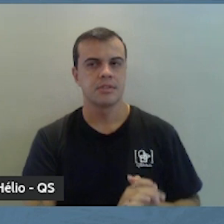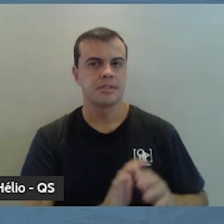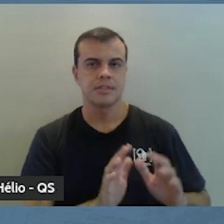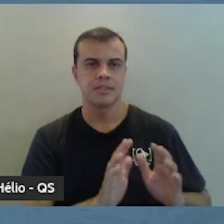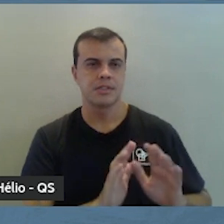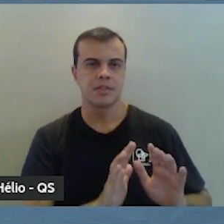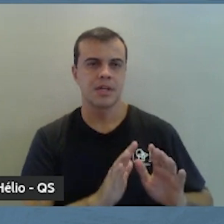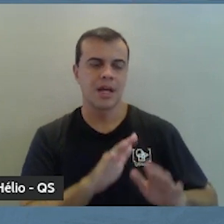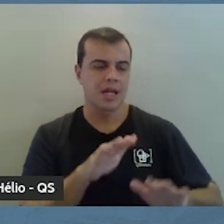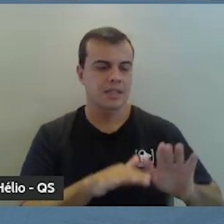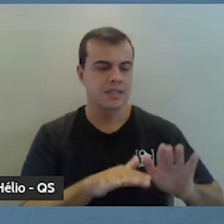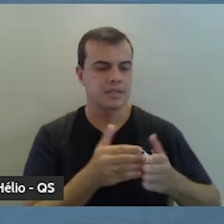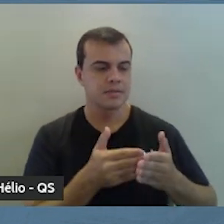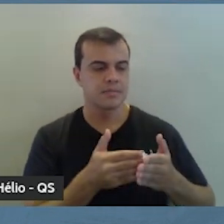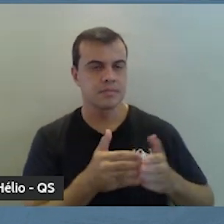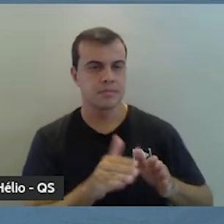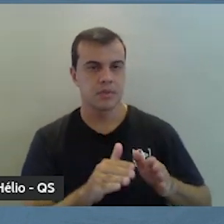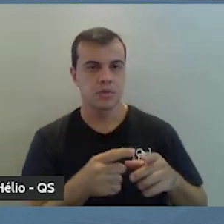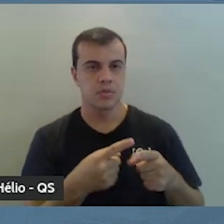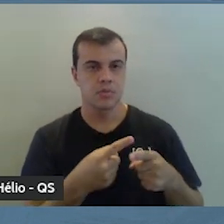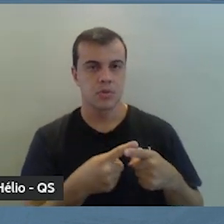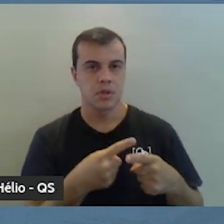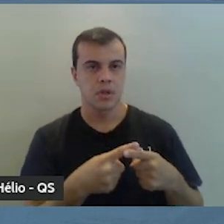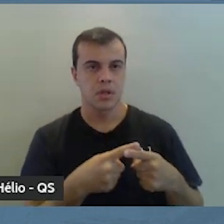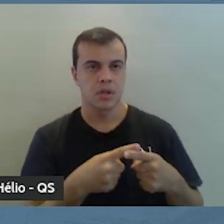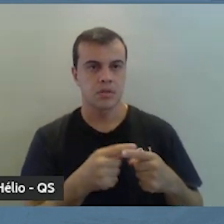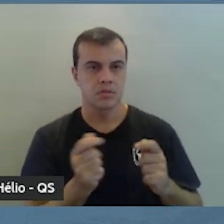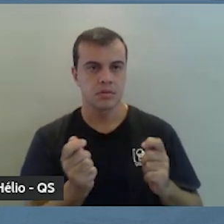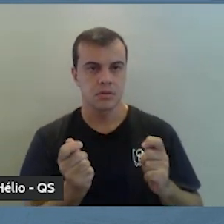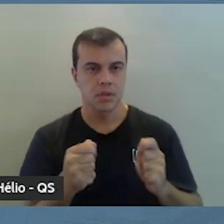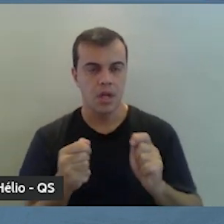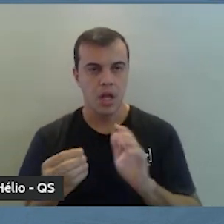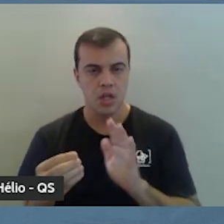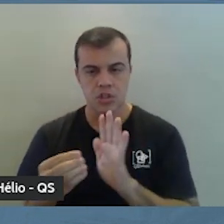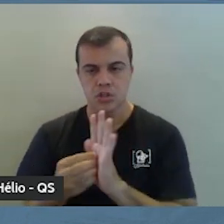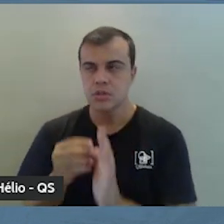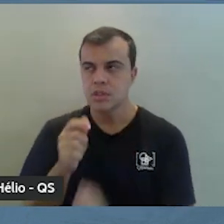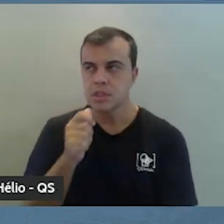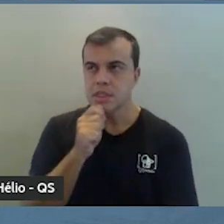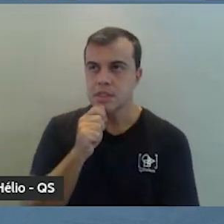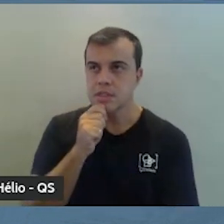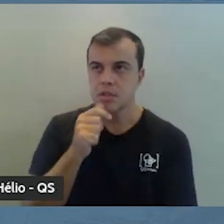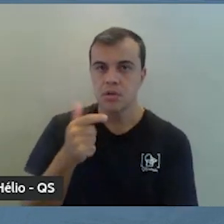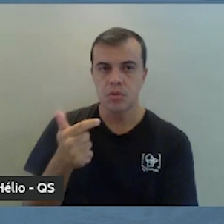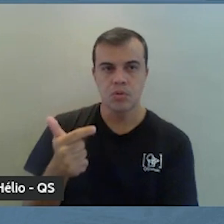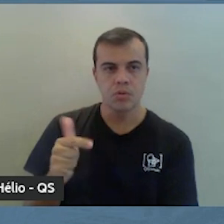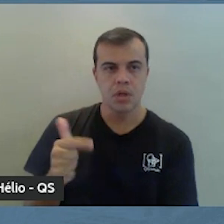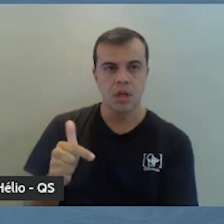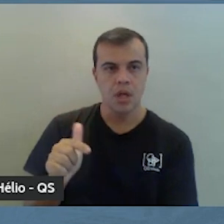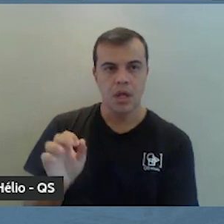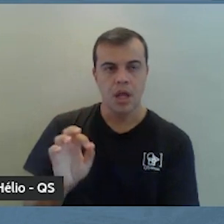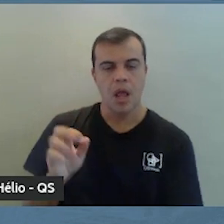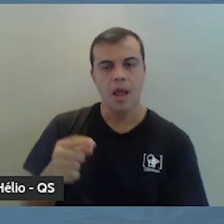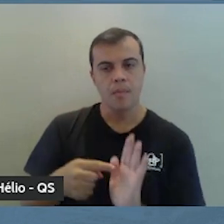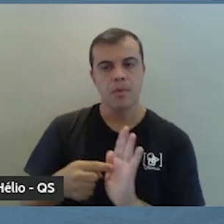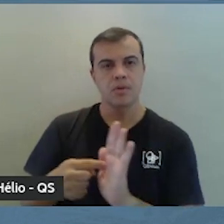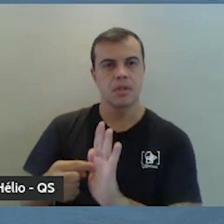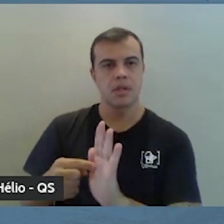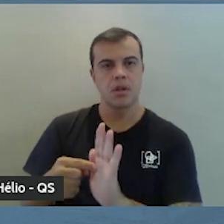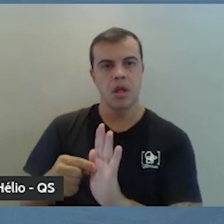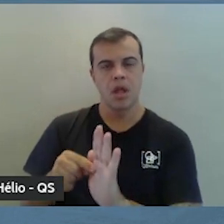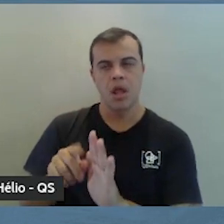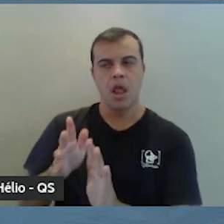às vezes, se perde. Isso não chega para o registro porque não é avalizado pela elite,